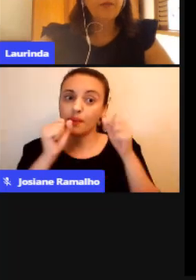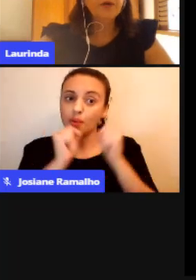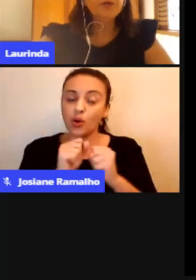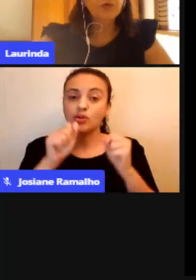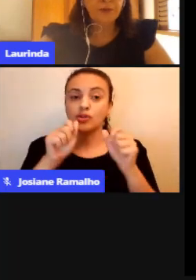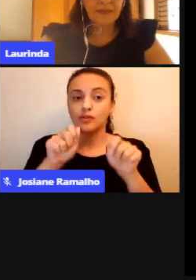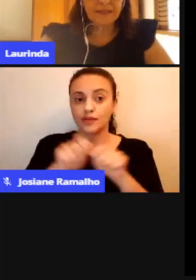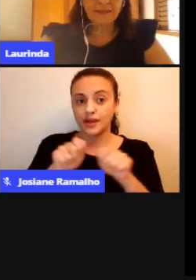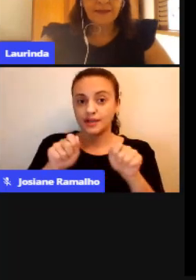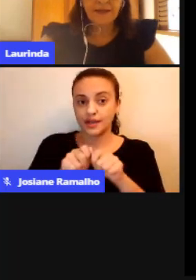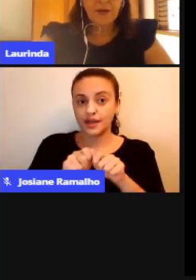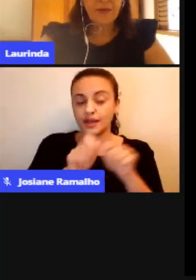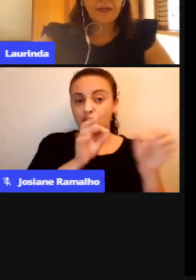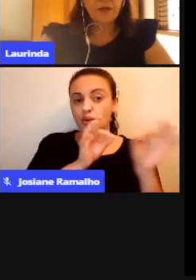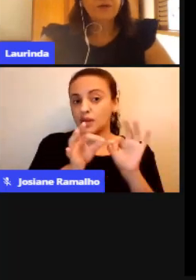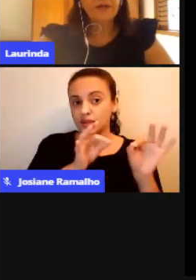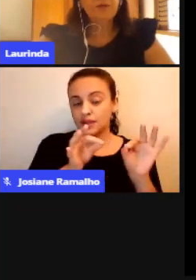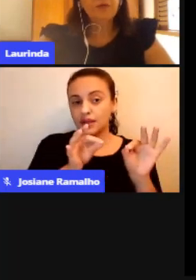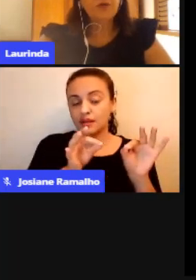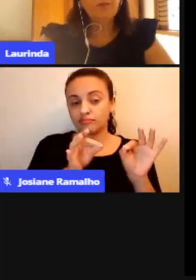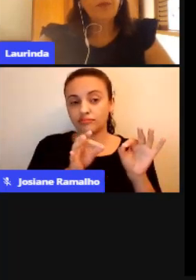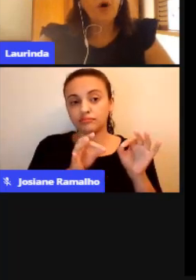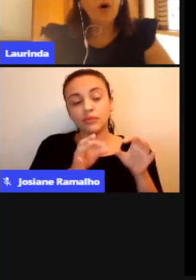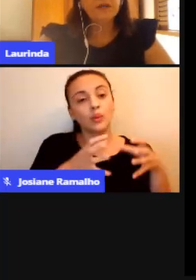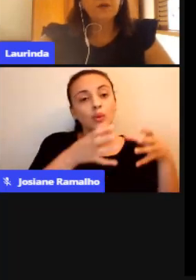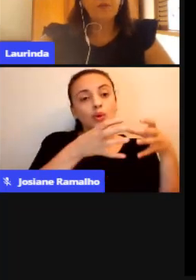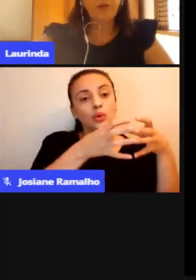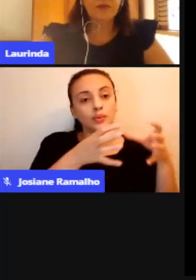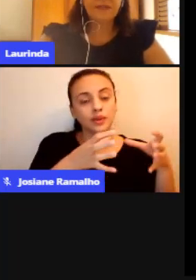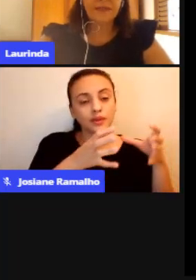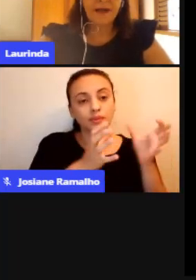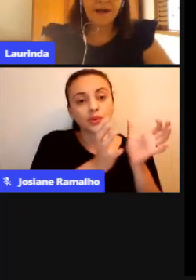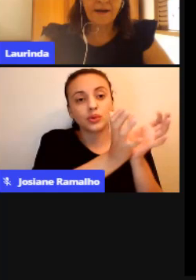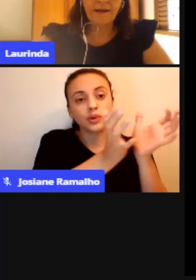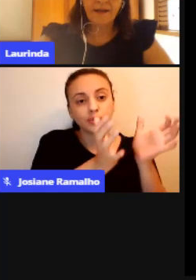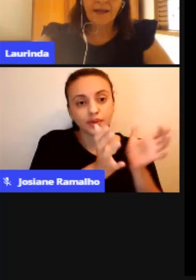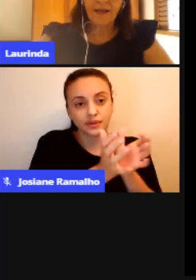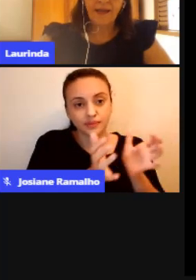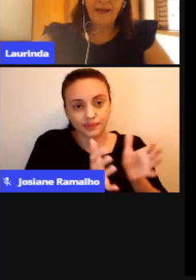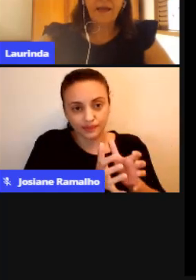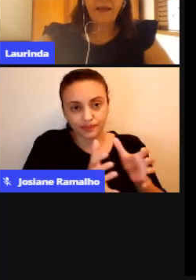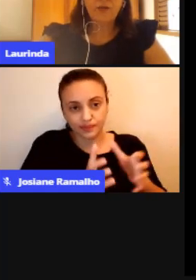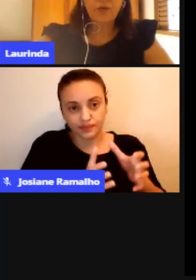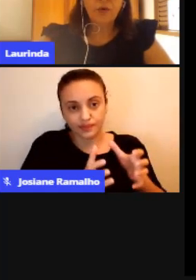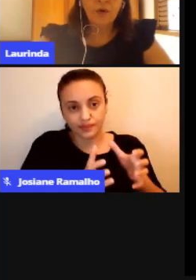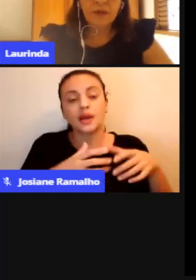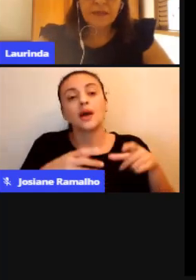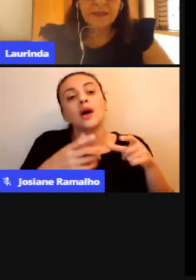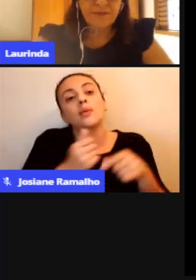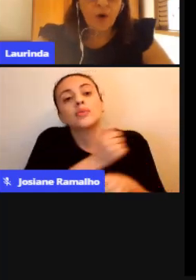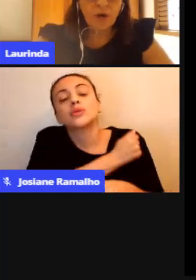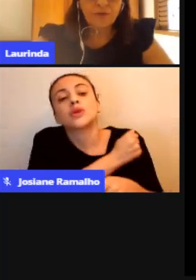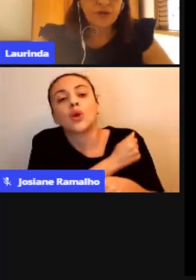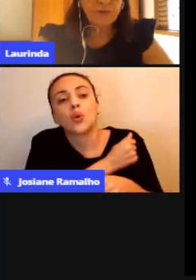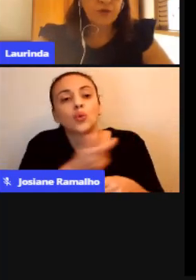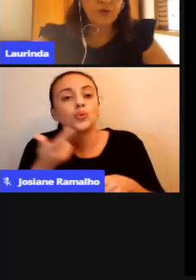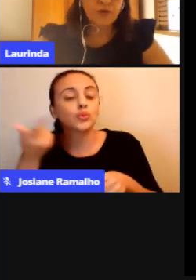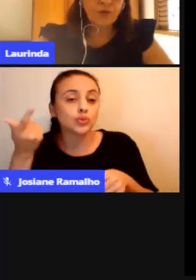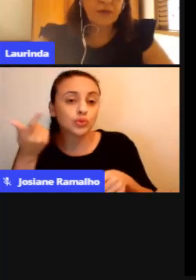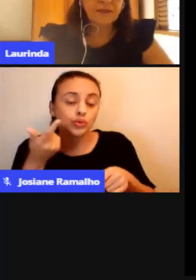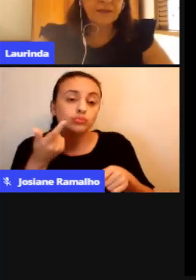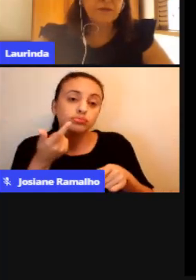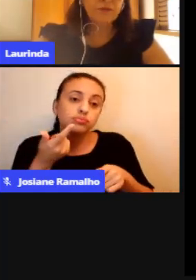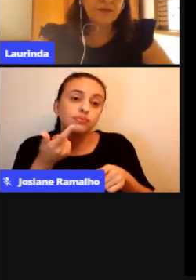gerenciar por turmas, para que os alunos possam postar todas as fotos